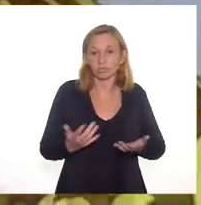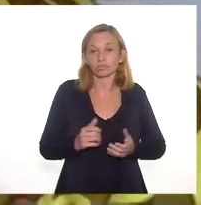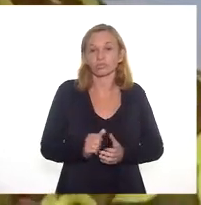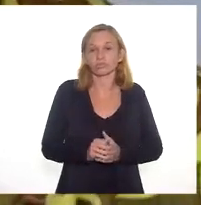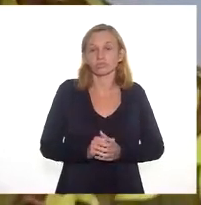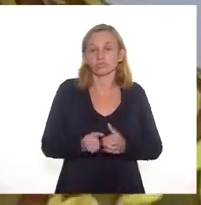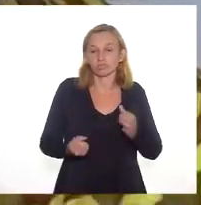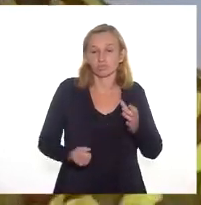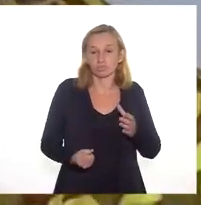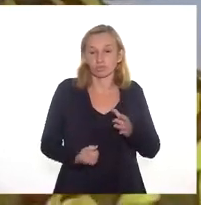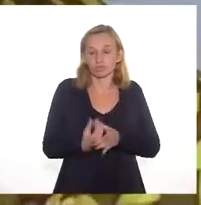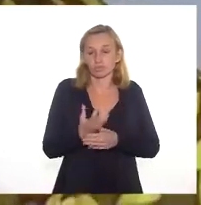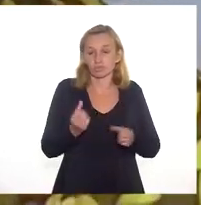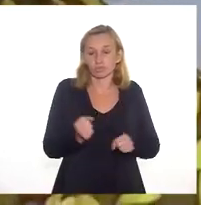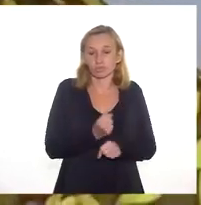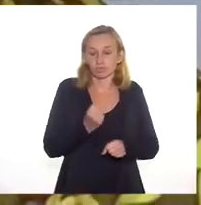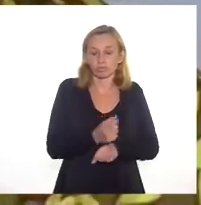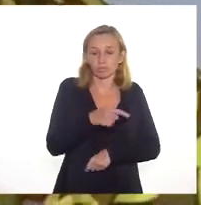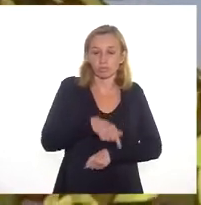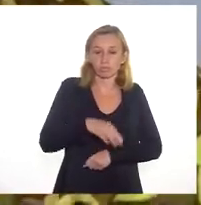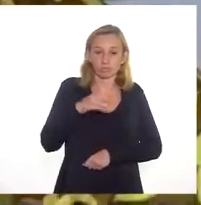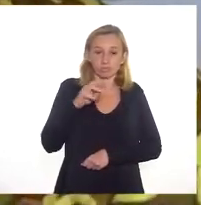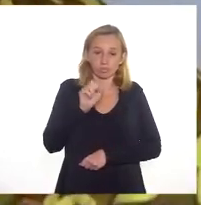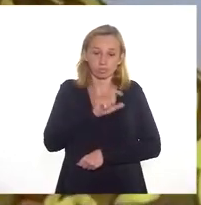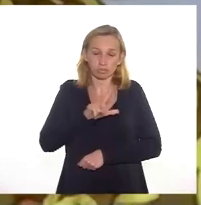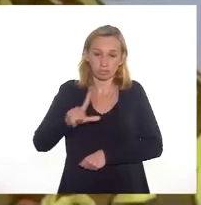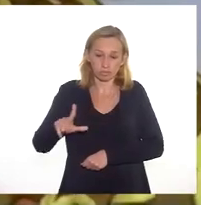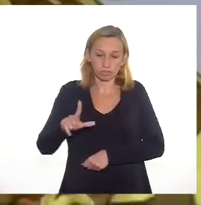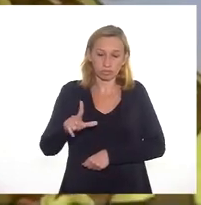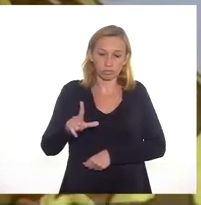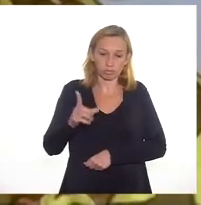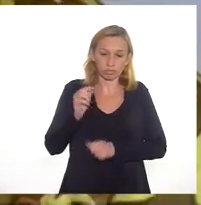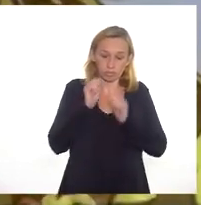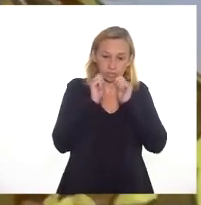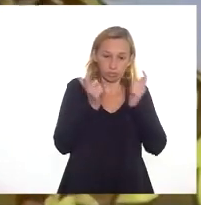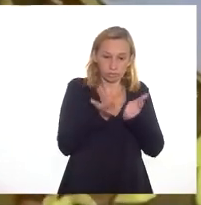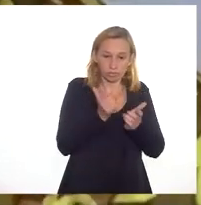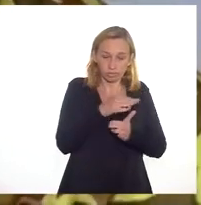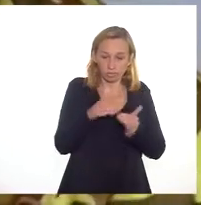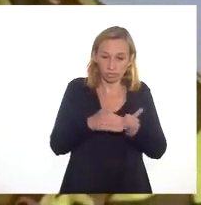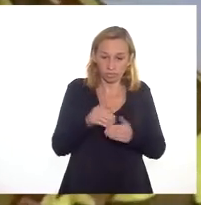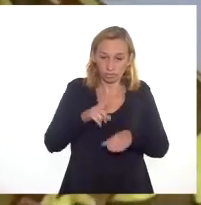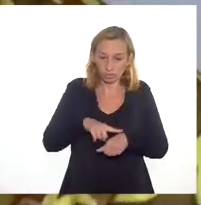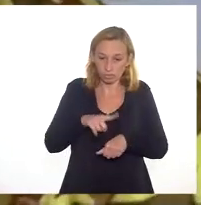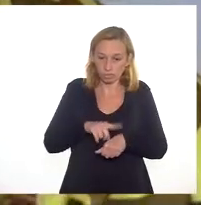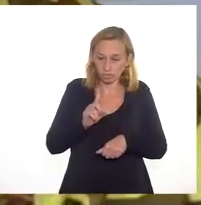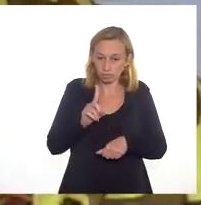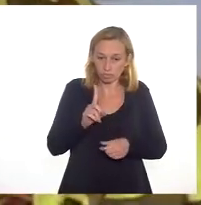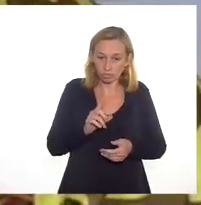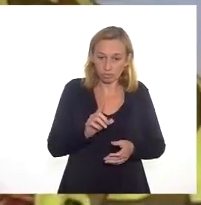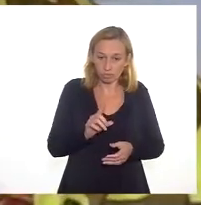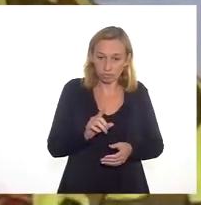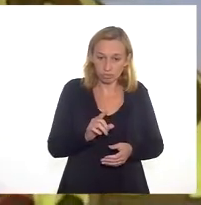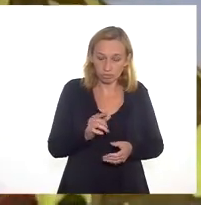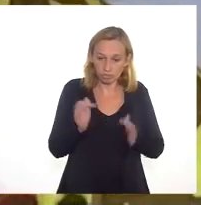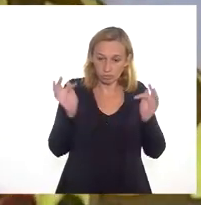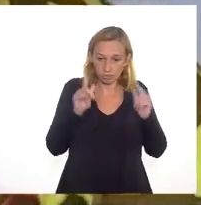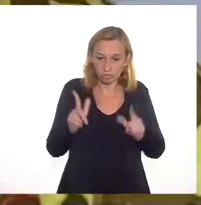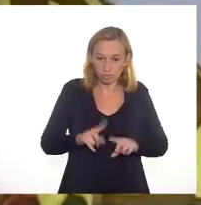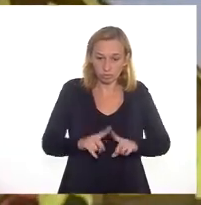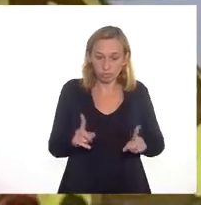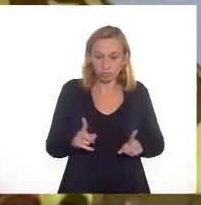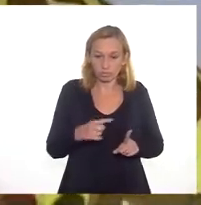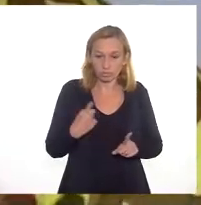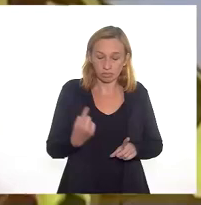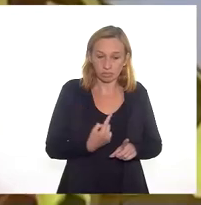esse memorial aqui da Alerj sobre todo esse procedimento, que, reafirmo, não foi um procedimento feliz, mas